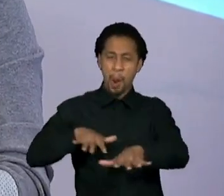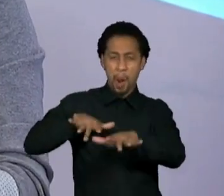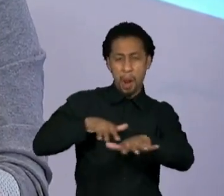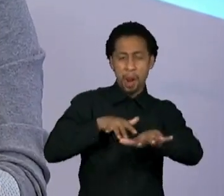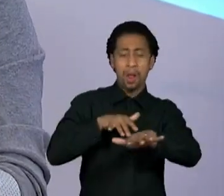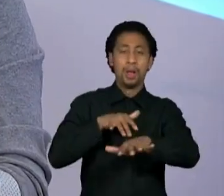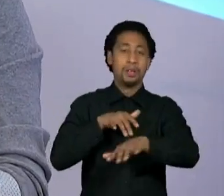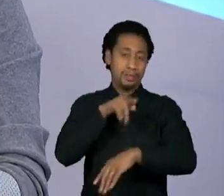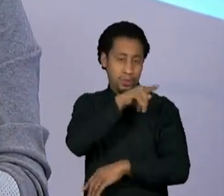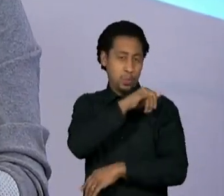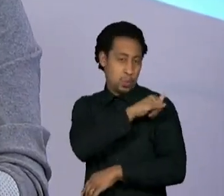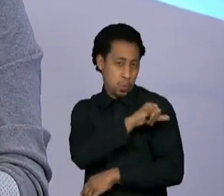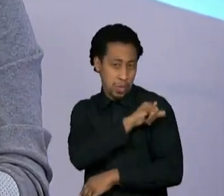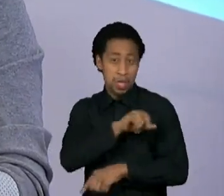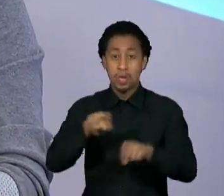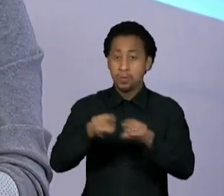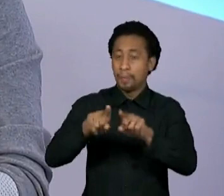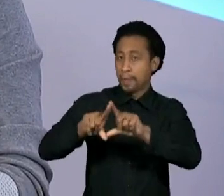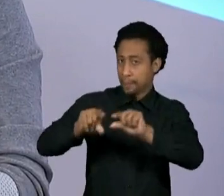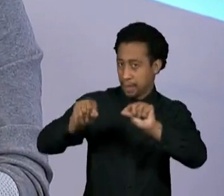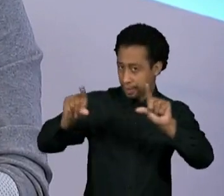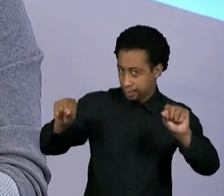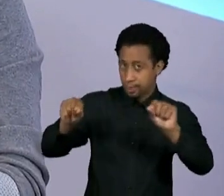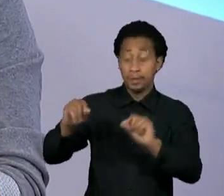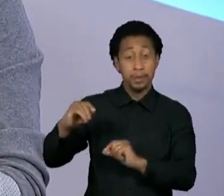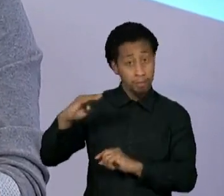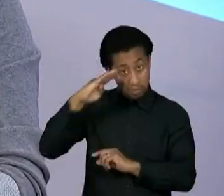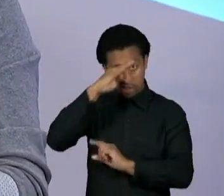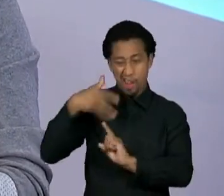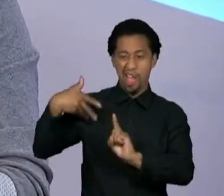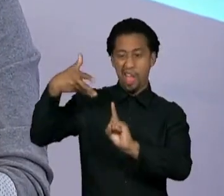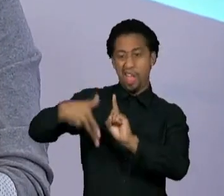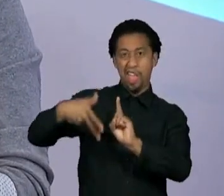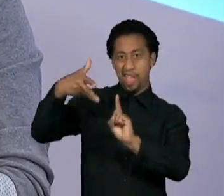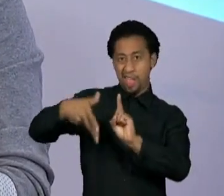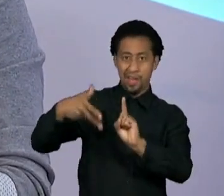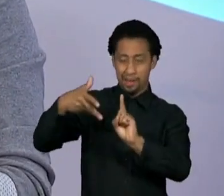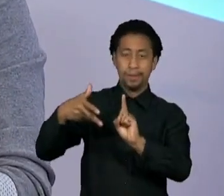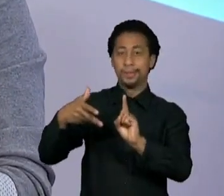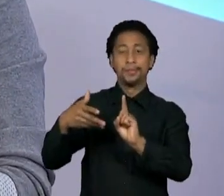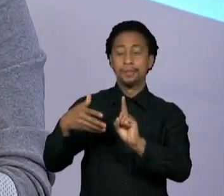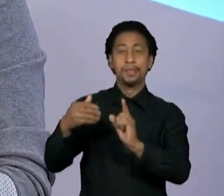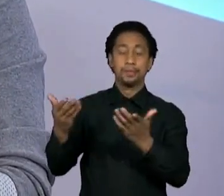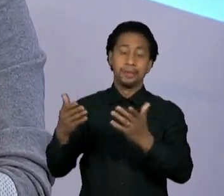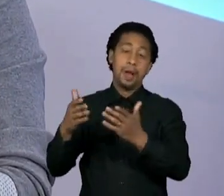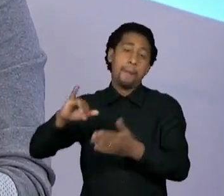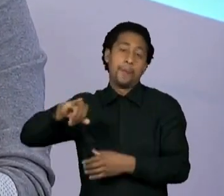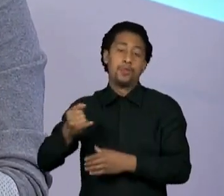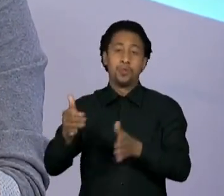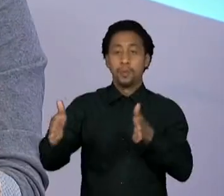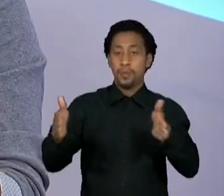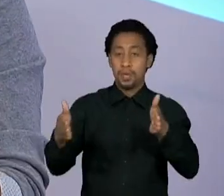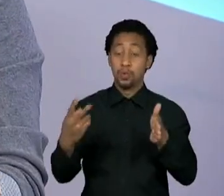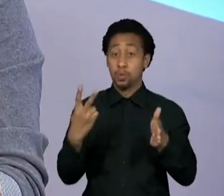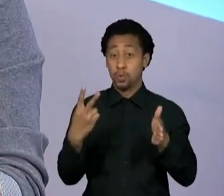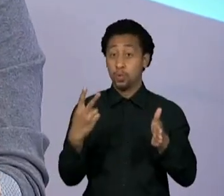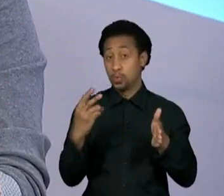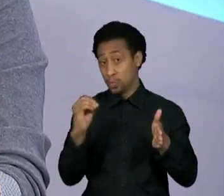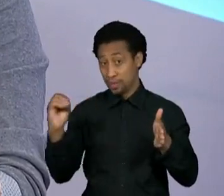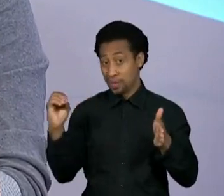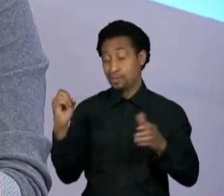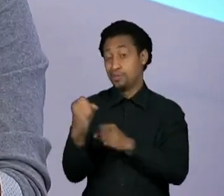presidente Bolsonaro foi acusado de politizar uma efeméride tão importante, pelos 200 anos inclusive, da nossa independência. Essa